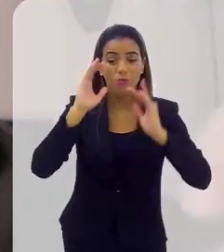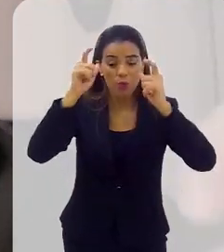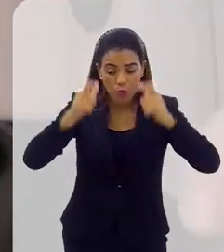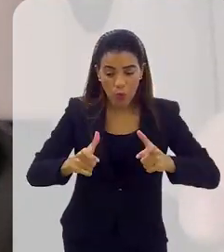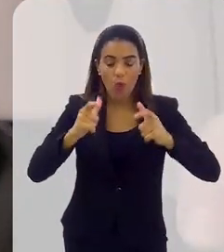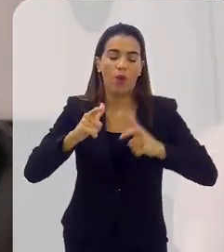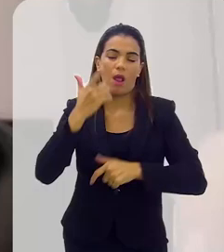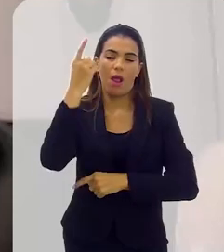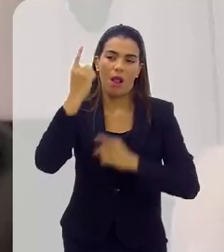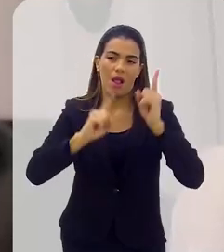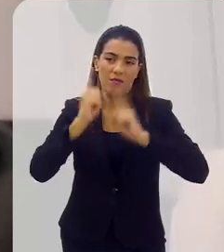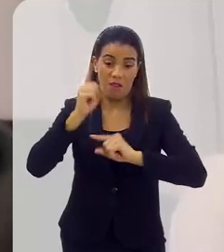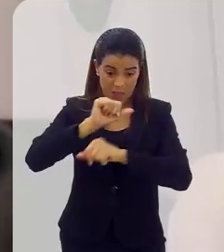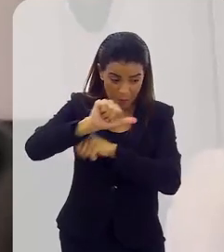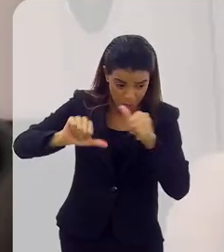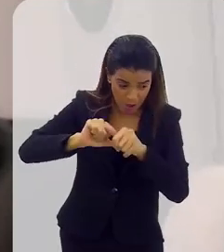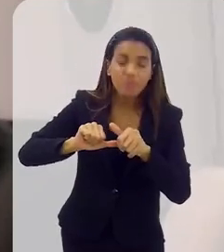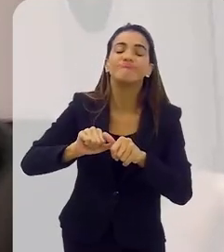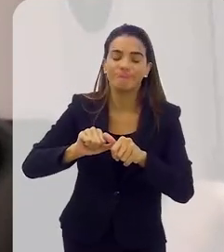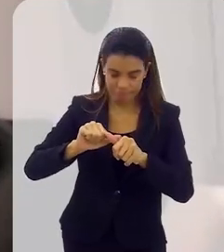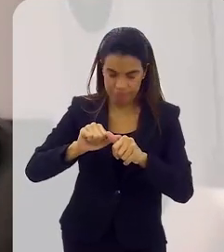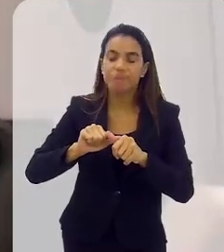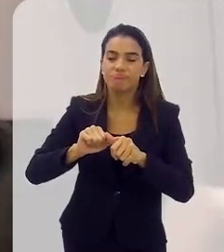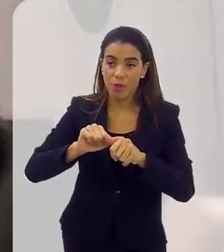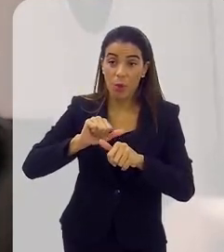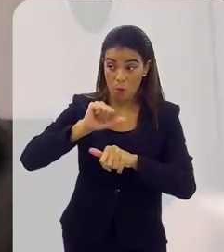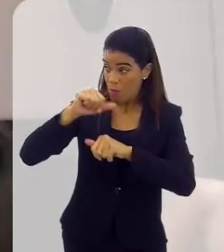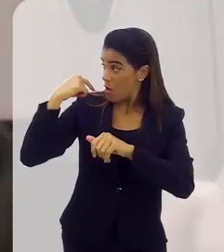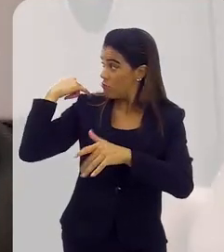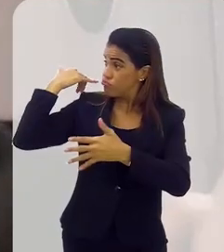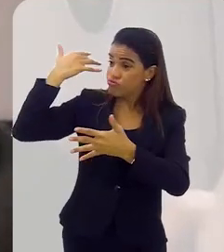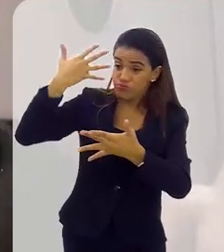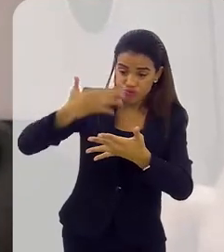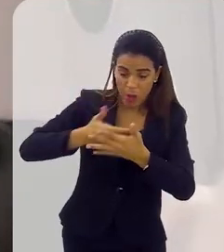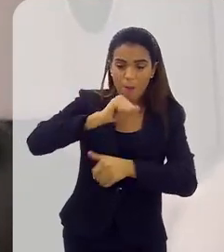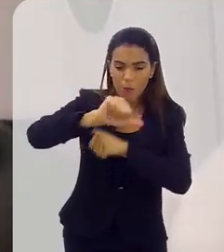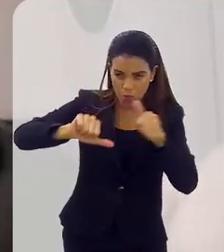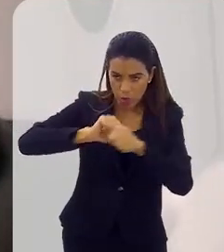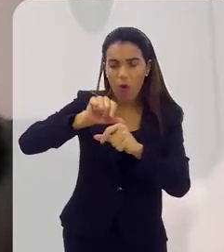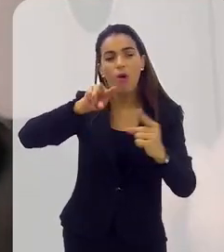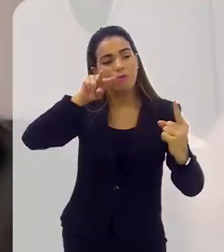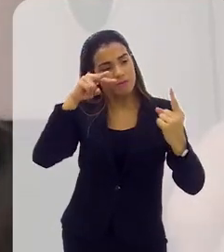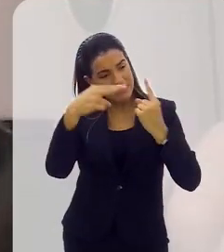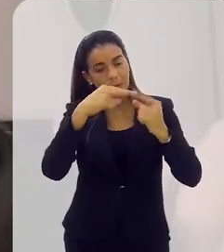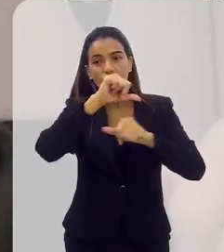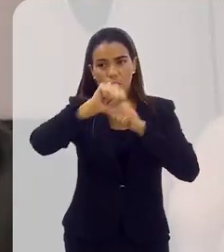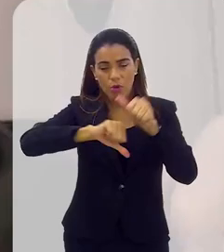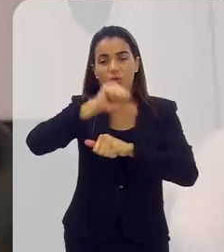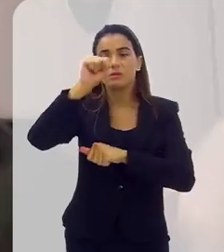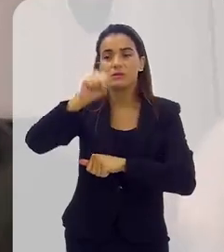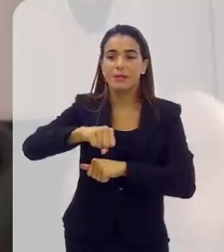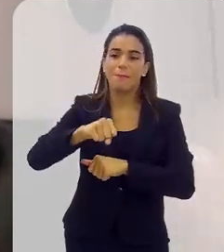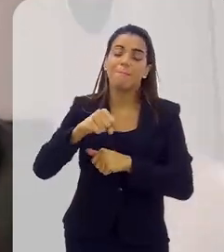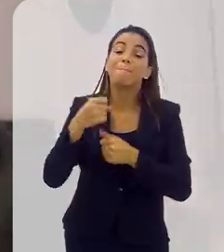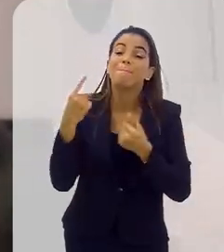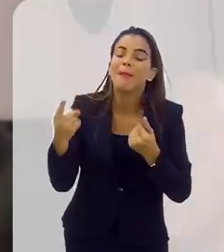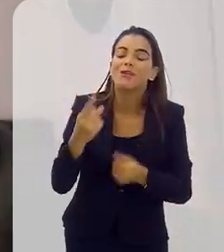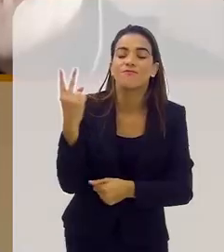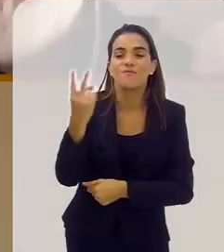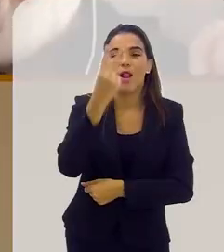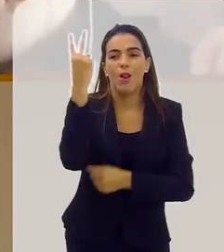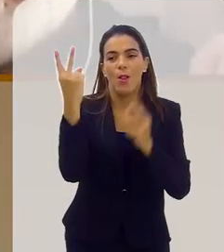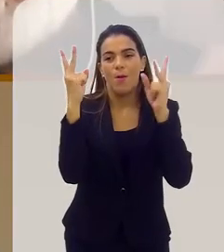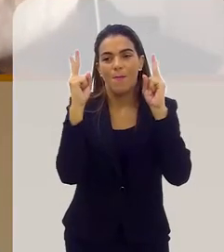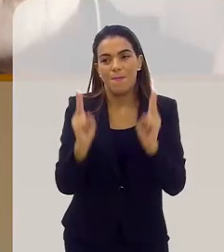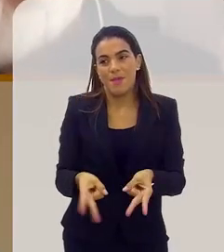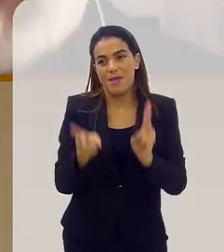méritos com relação a isso. E eu acho que o carnaval é isso. Está mudando? Está mudando. Mudou? Mudou. O olhar mudou? Mudou. Mas a